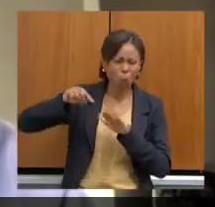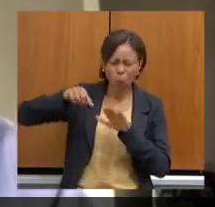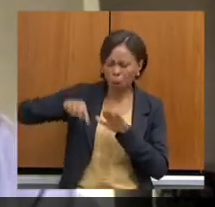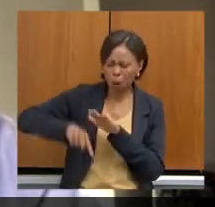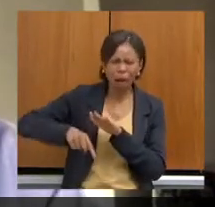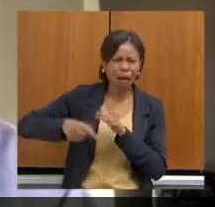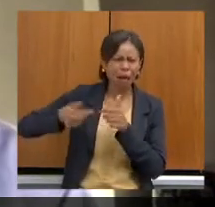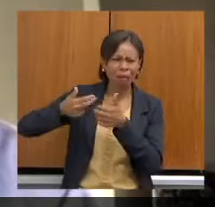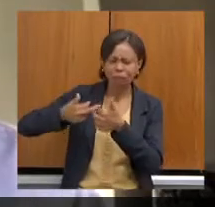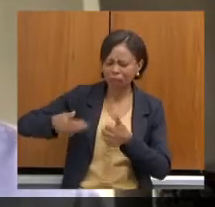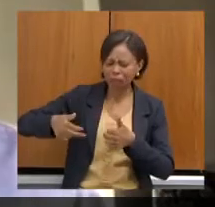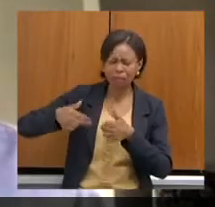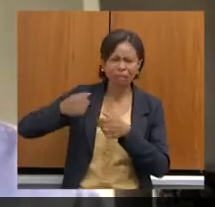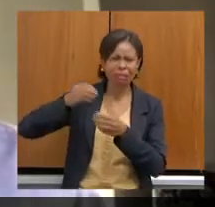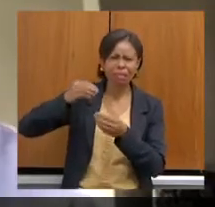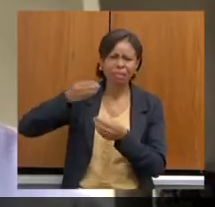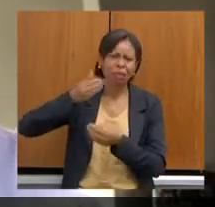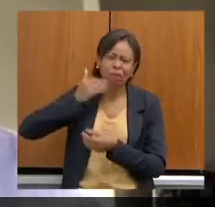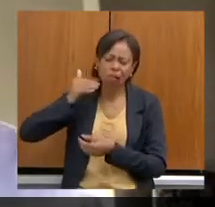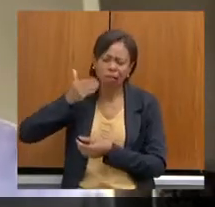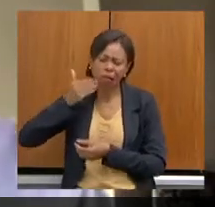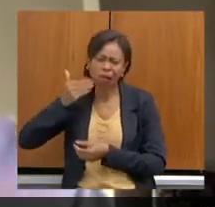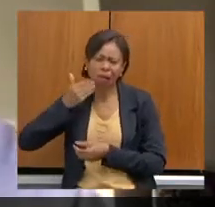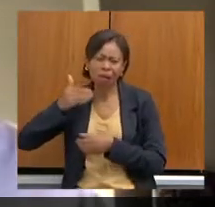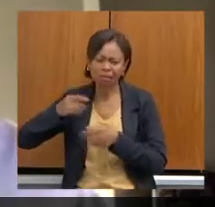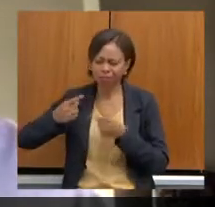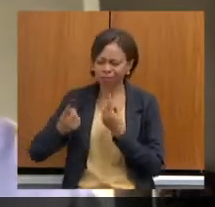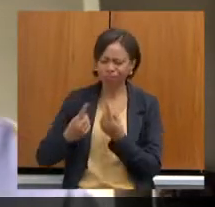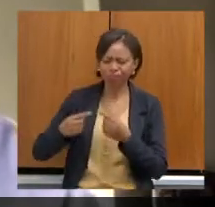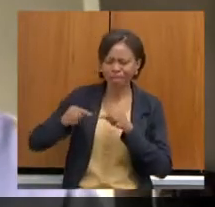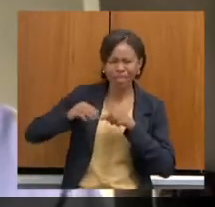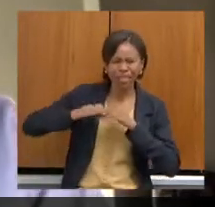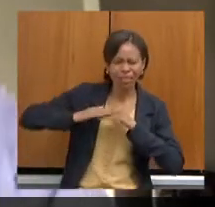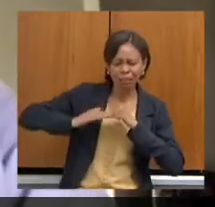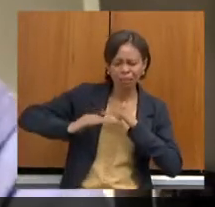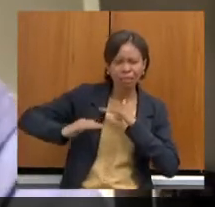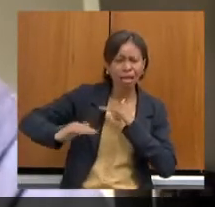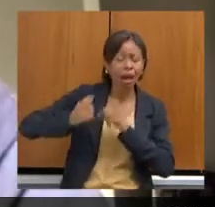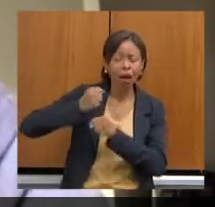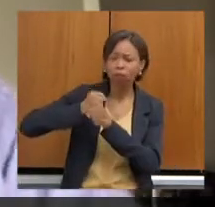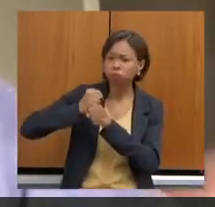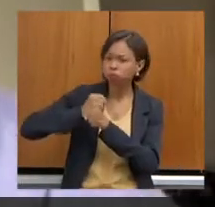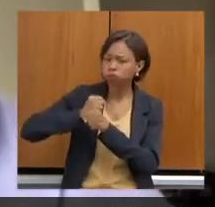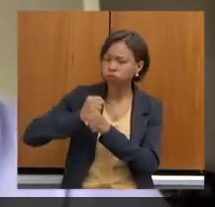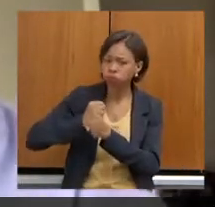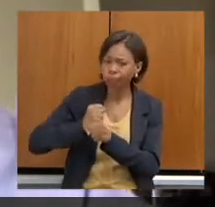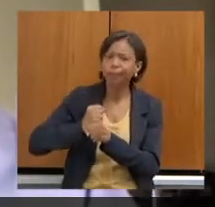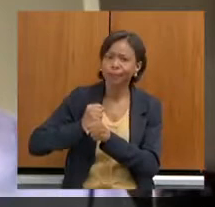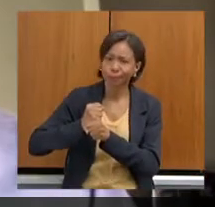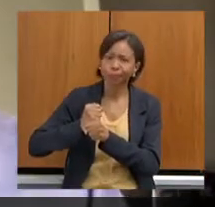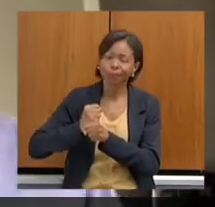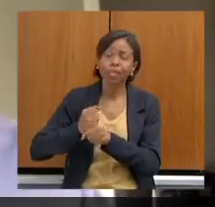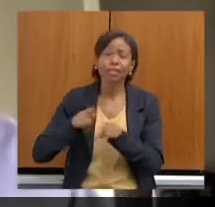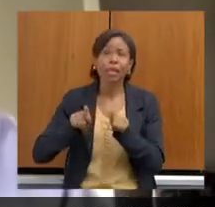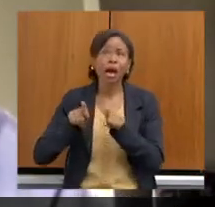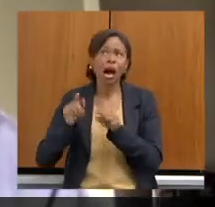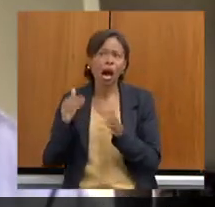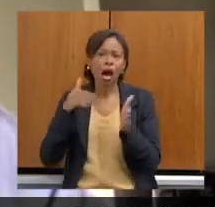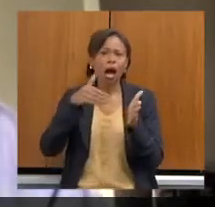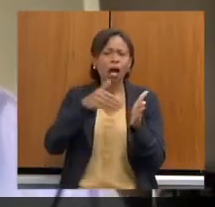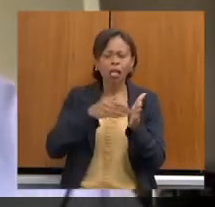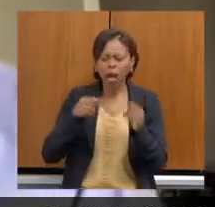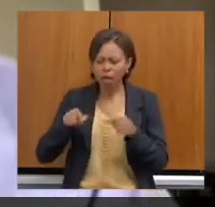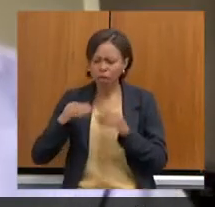é uma estrada que já é realidade de muitos anos e dessa estrada até o projeto Jaíba são